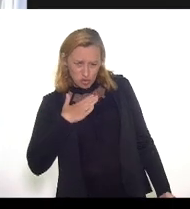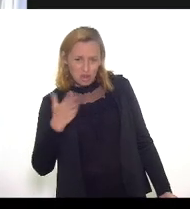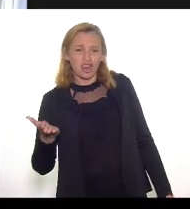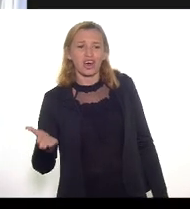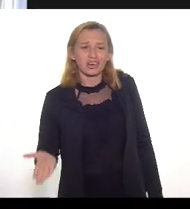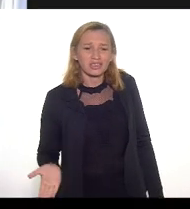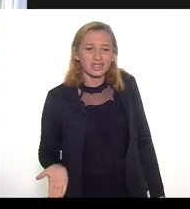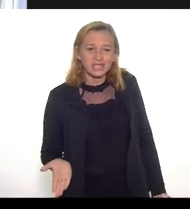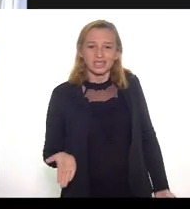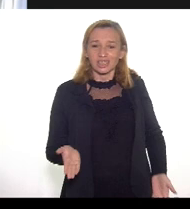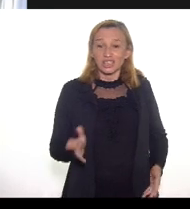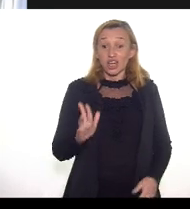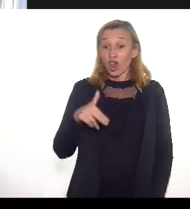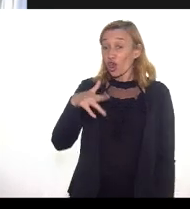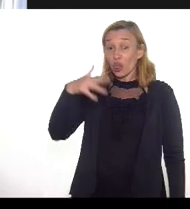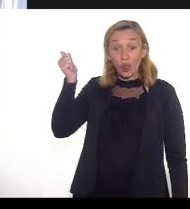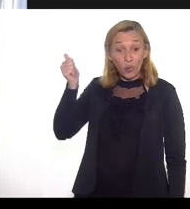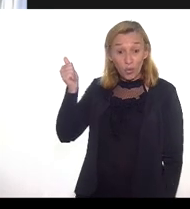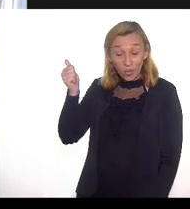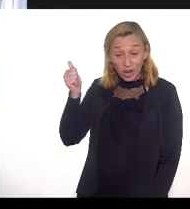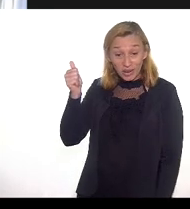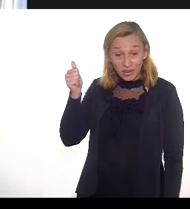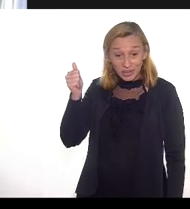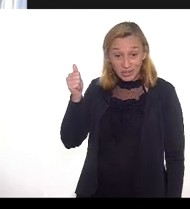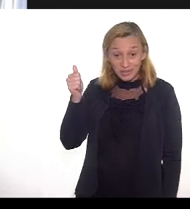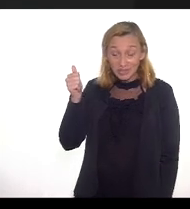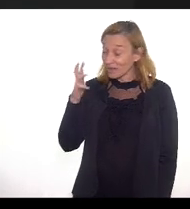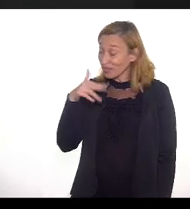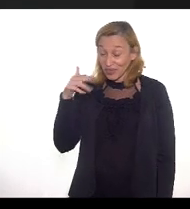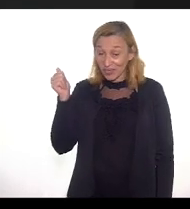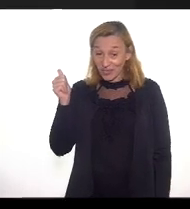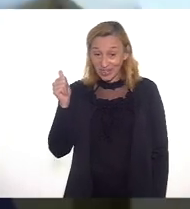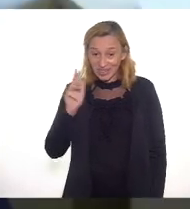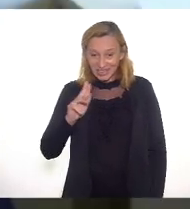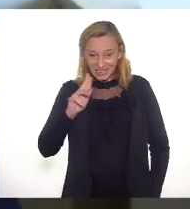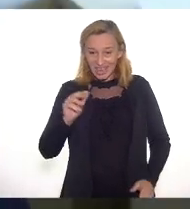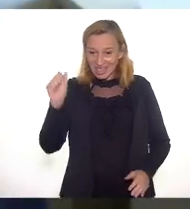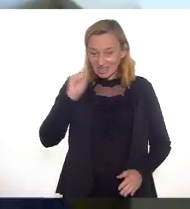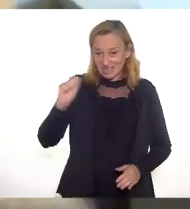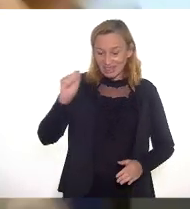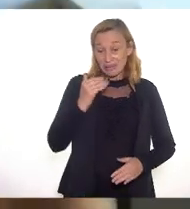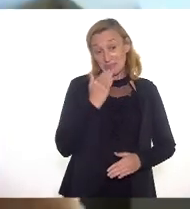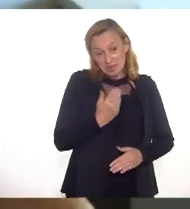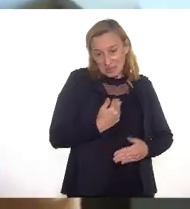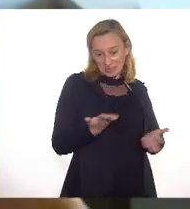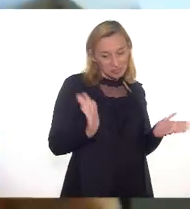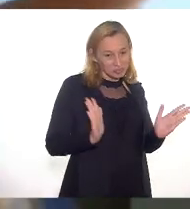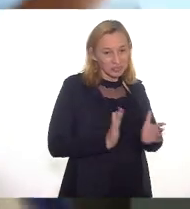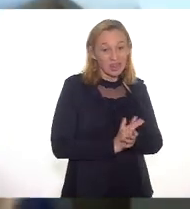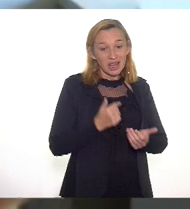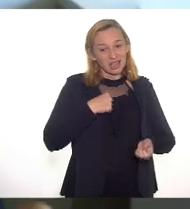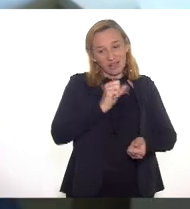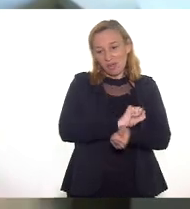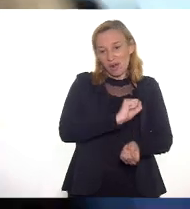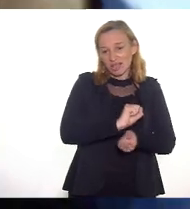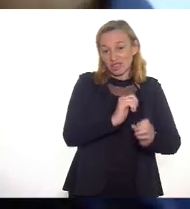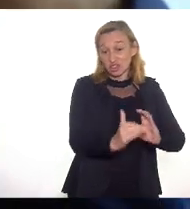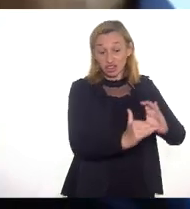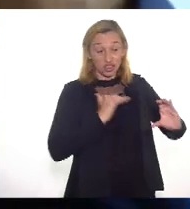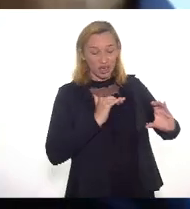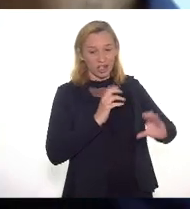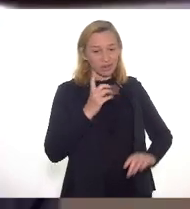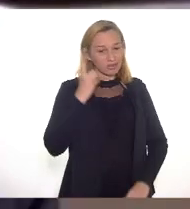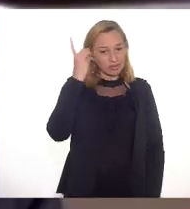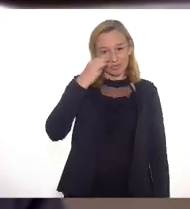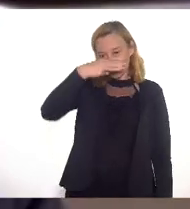Deixa comigo. Como eu nunca fui... Eu estou pedindo só para a minha assessoria me dar o meu parecer, porque eu estava aguardando chegar o do Márcio